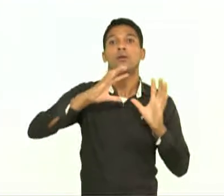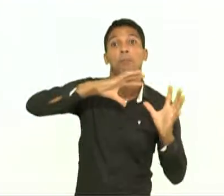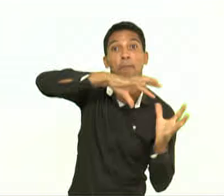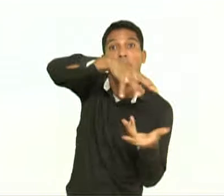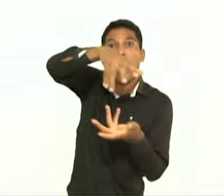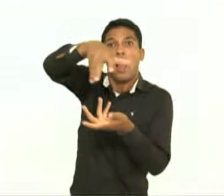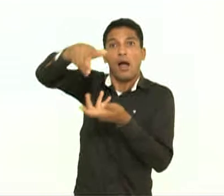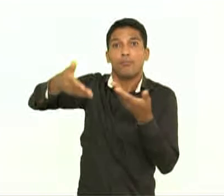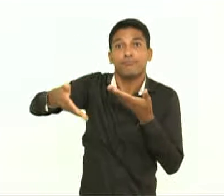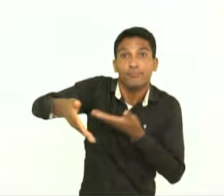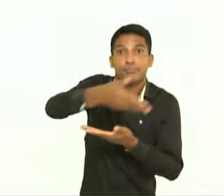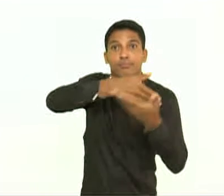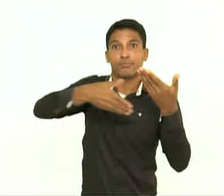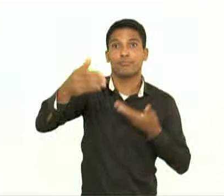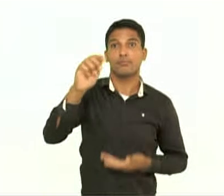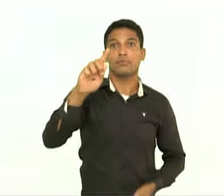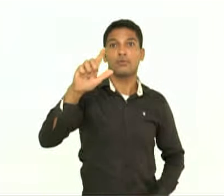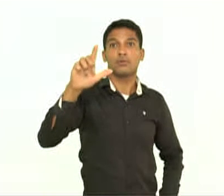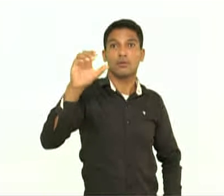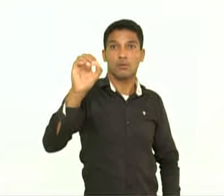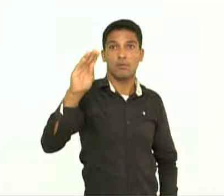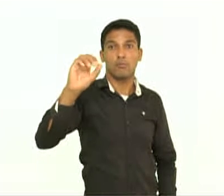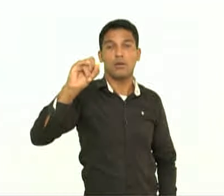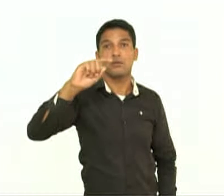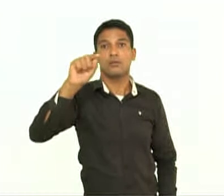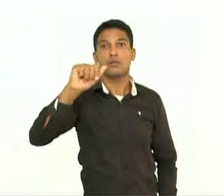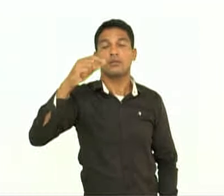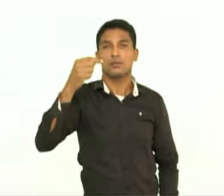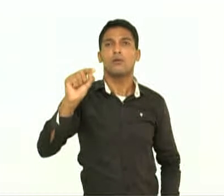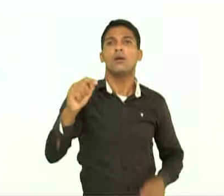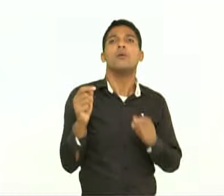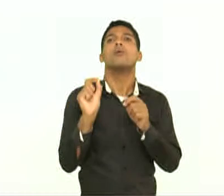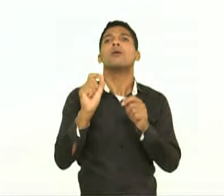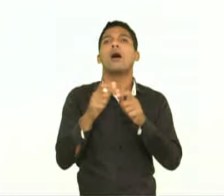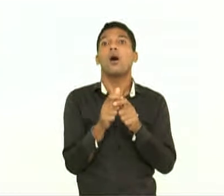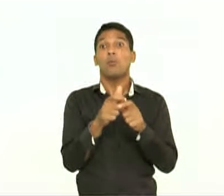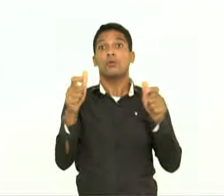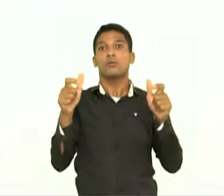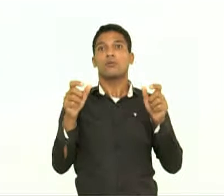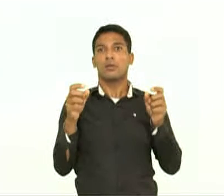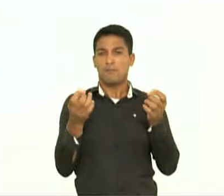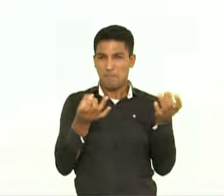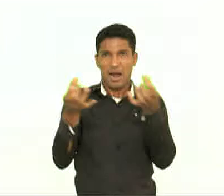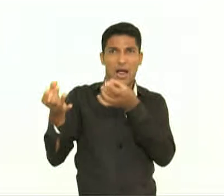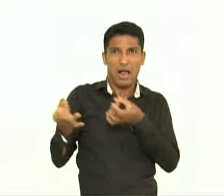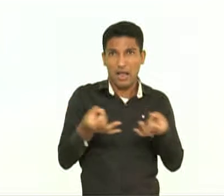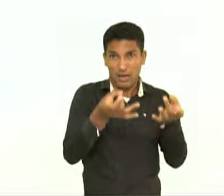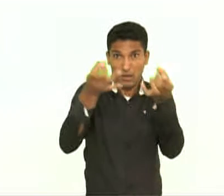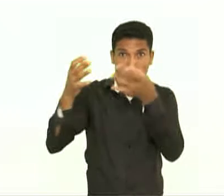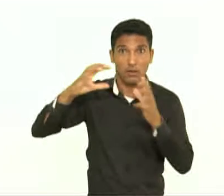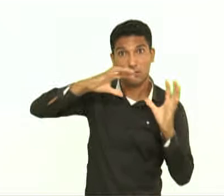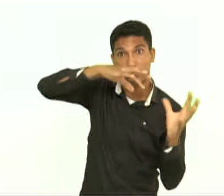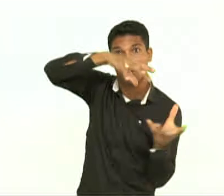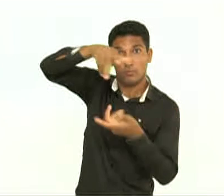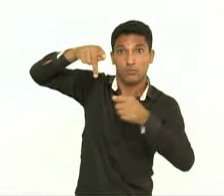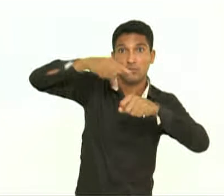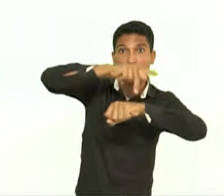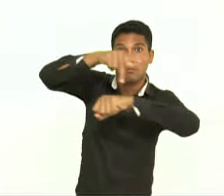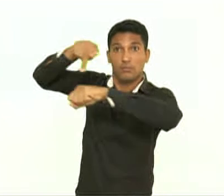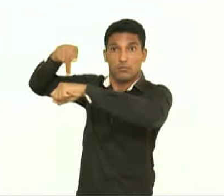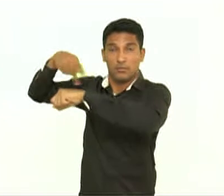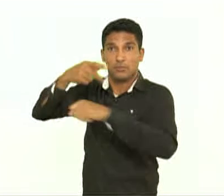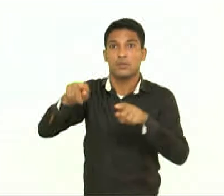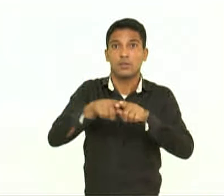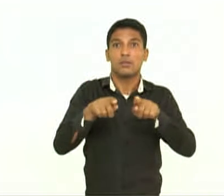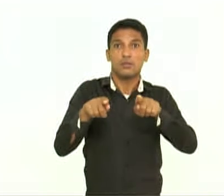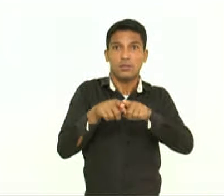fluxos internacionais de mercadorias, capitais e informações, os quais perpassam os vários países